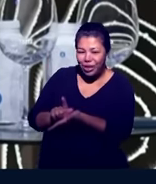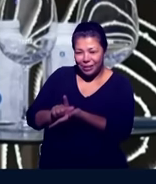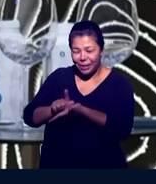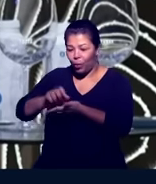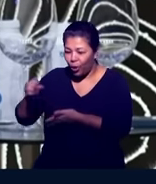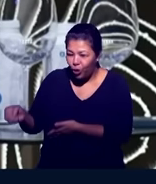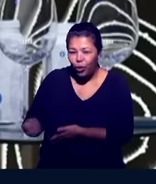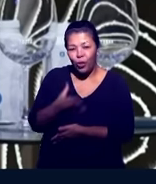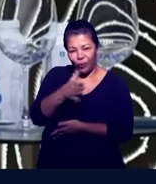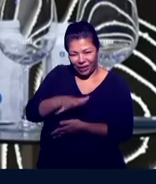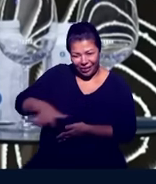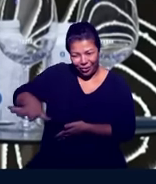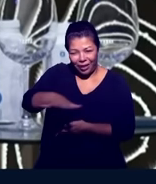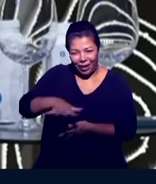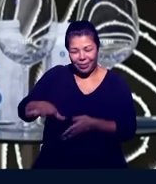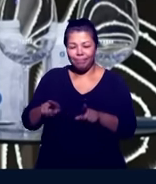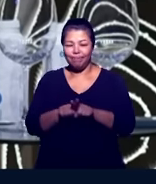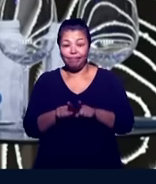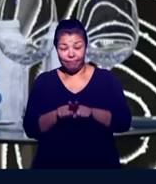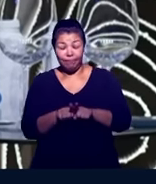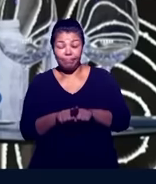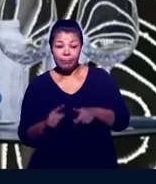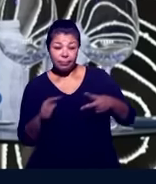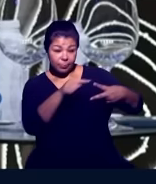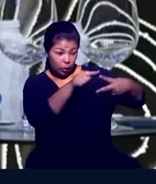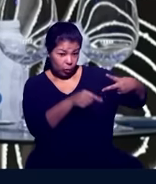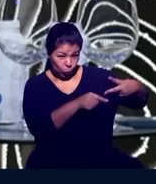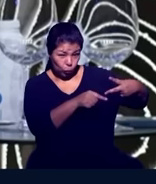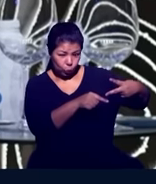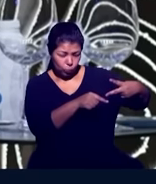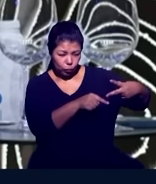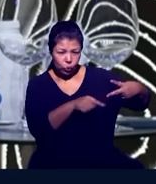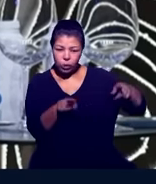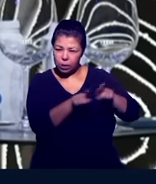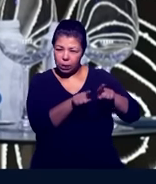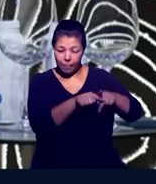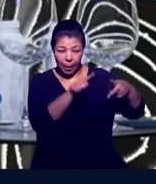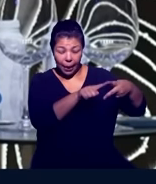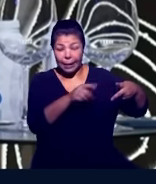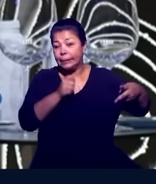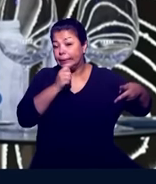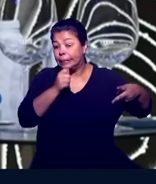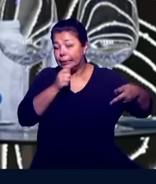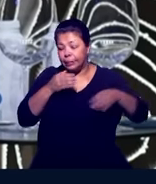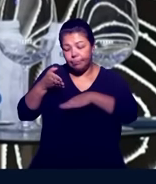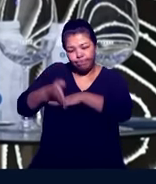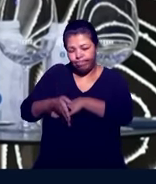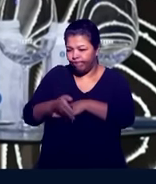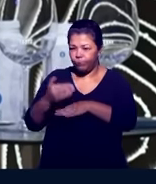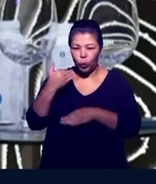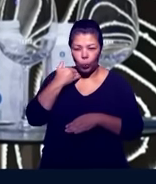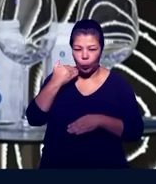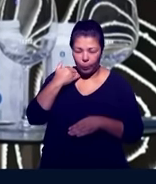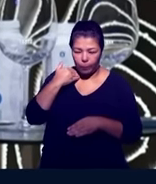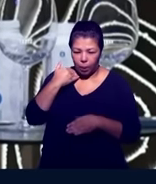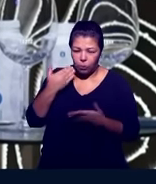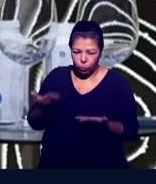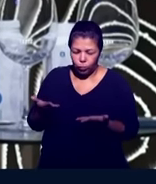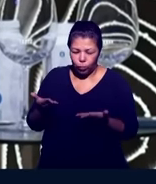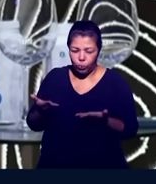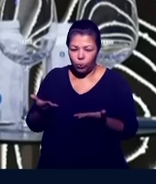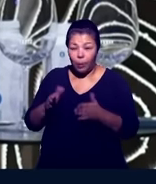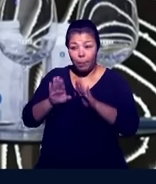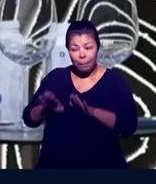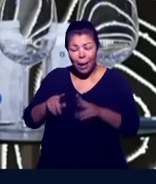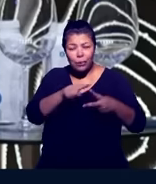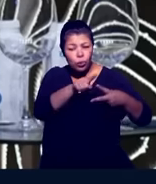inovação os outros dois que não são do Banco Central dispensam apresentação tanto o Gabriel galípolo quanto o Paulo Piquet vão dar